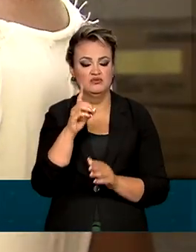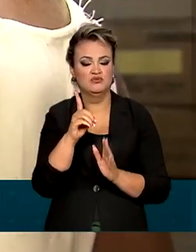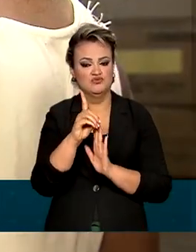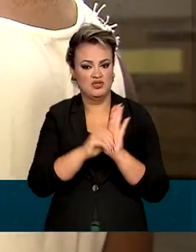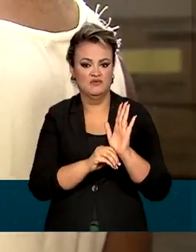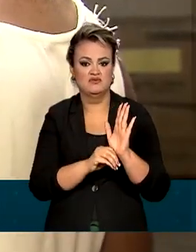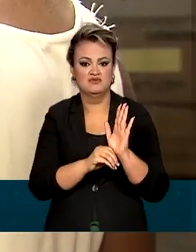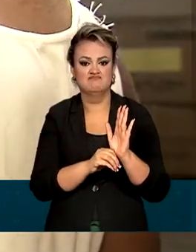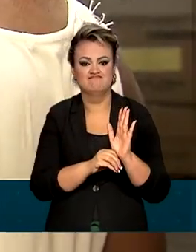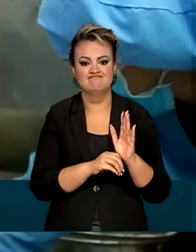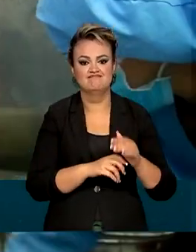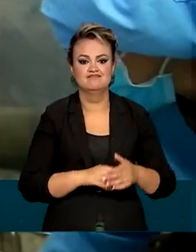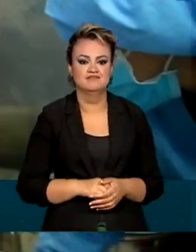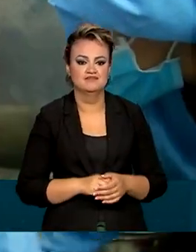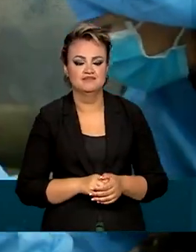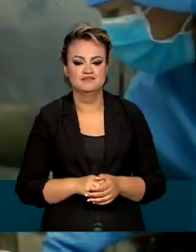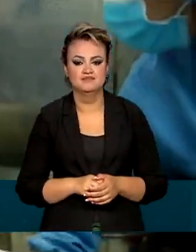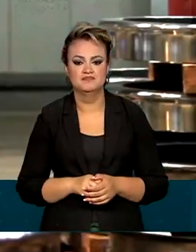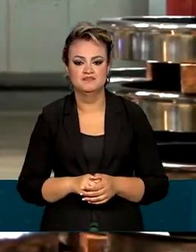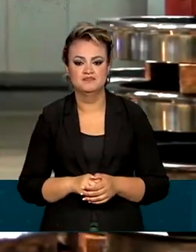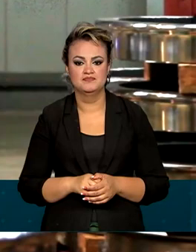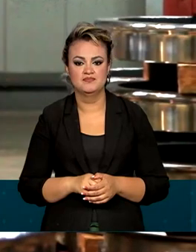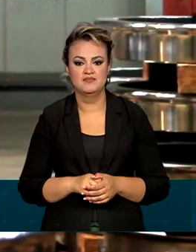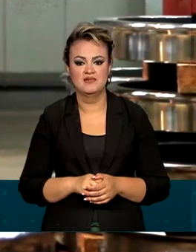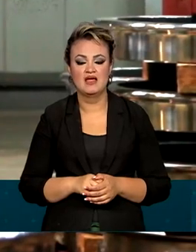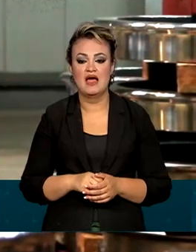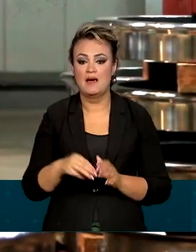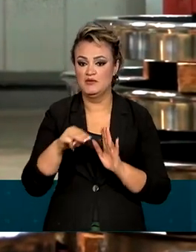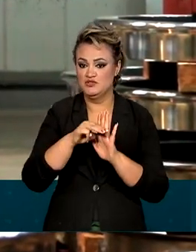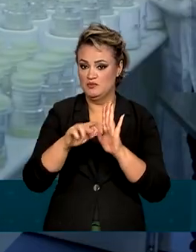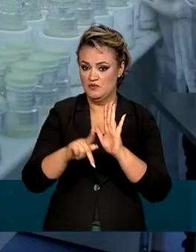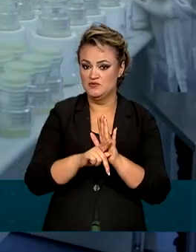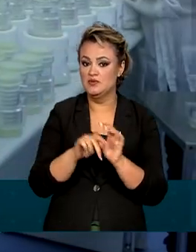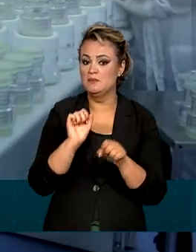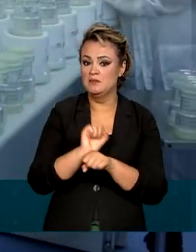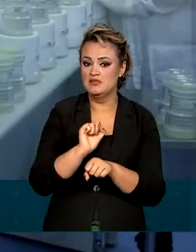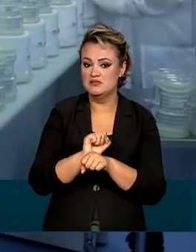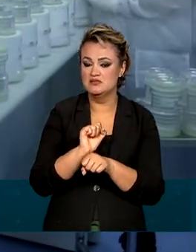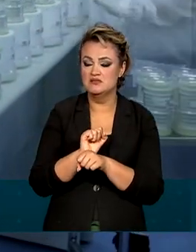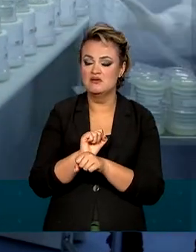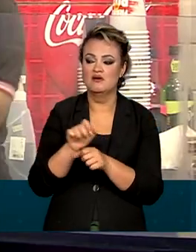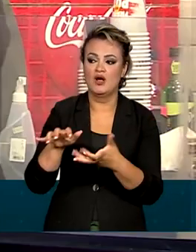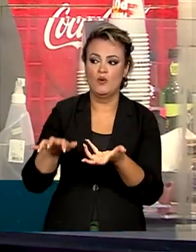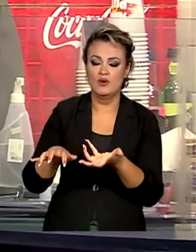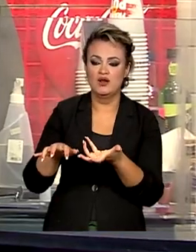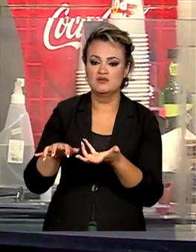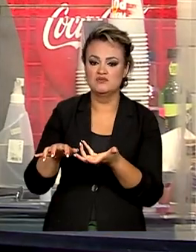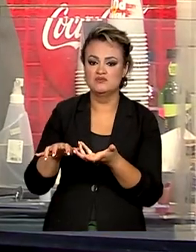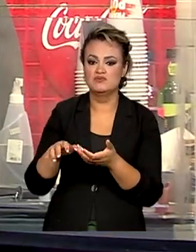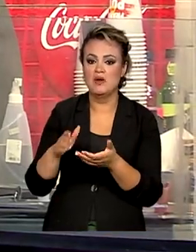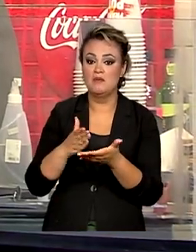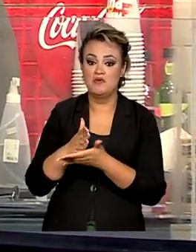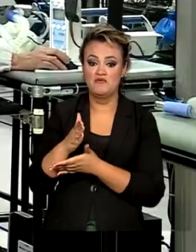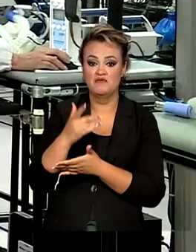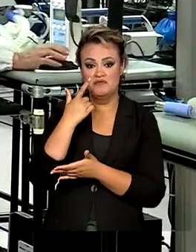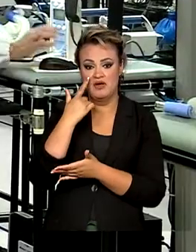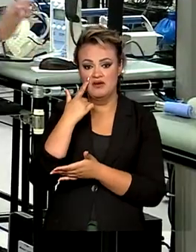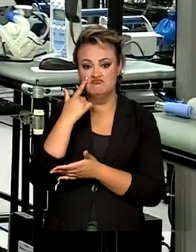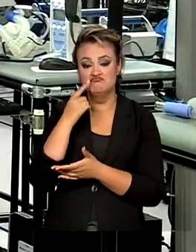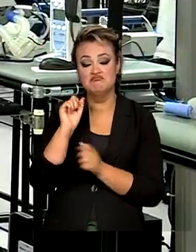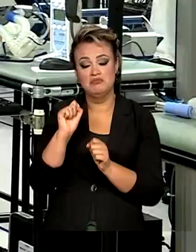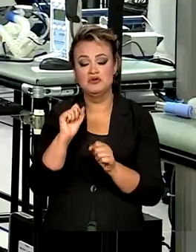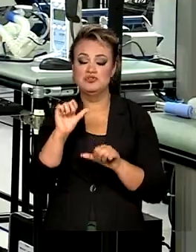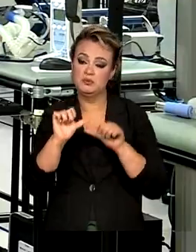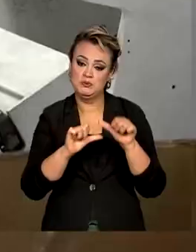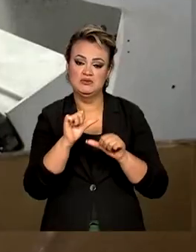edição extra do Diário Oficial da União a mp ainda precisa ser analisada pelo congresso nacional e o valor